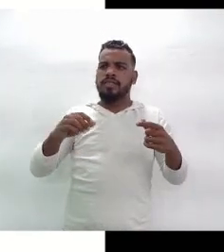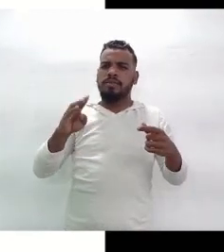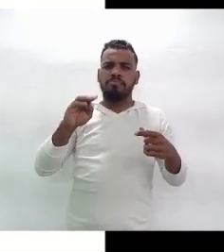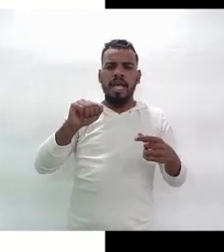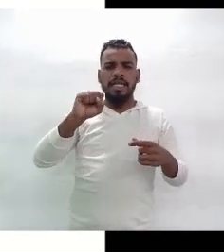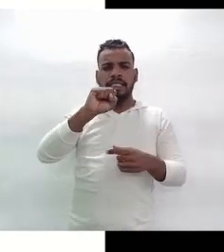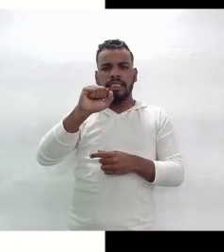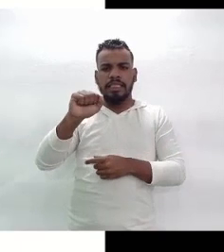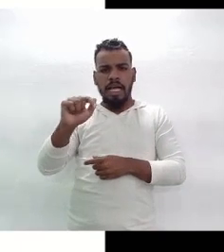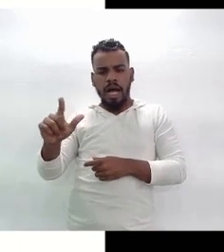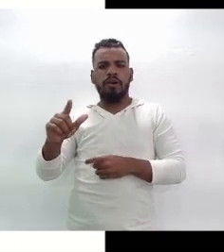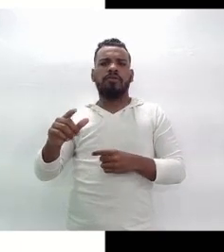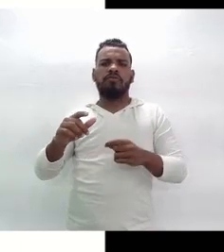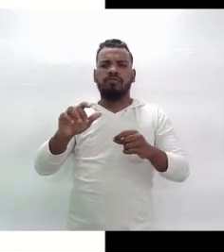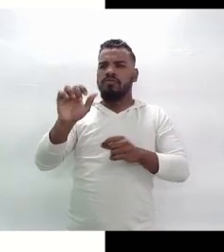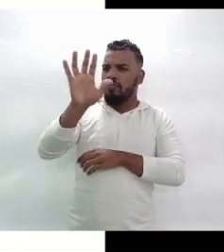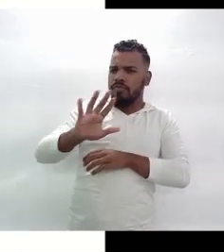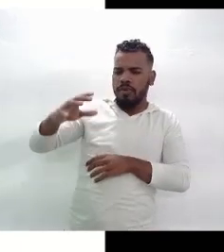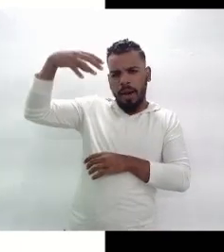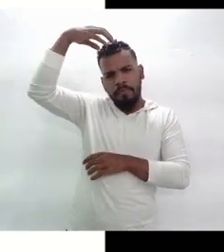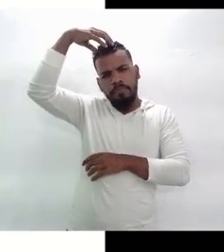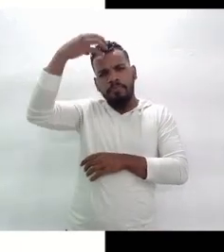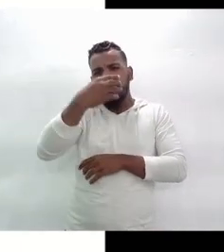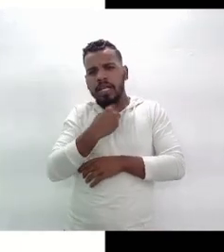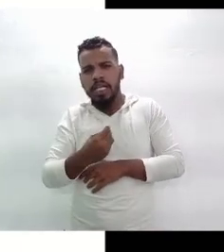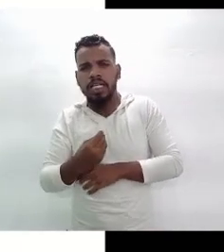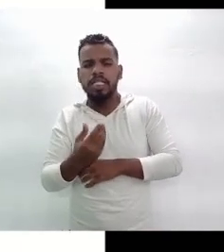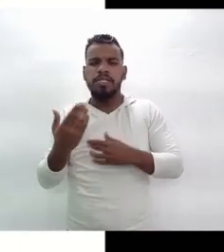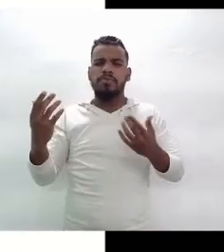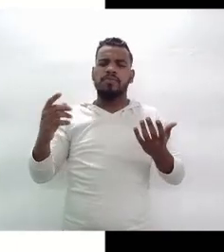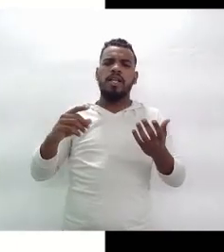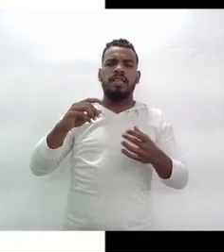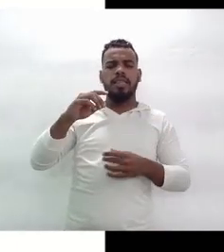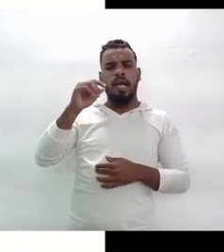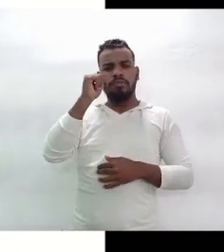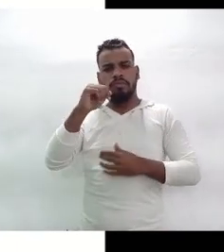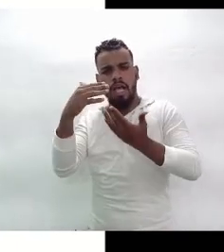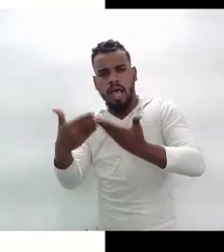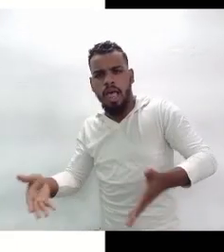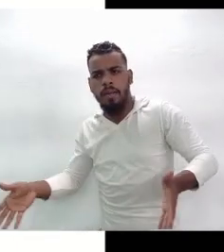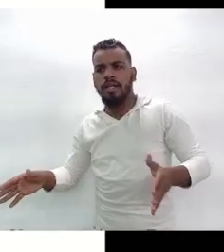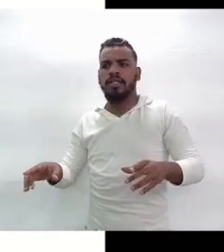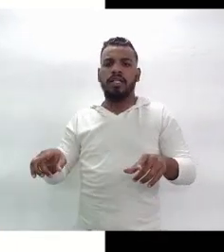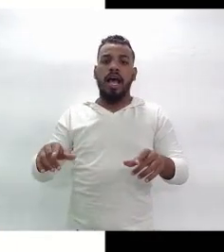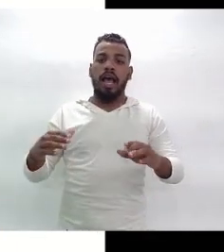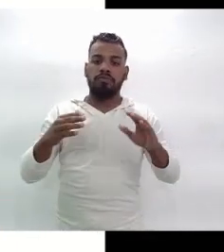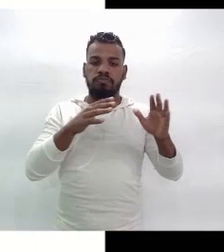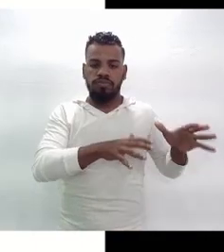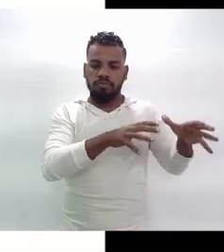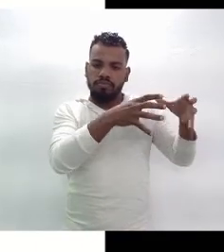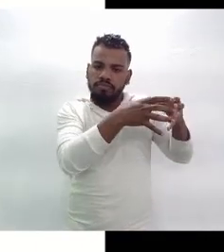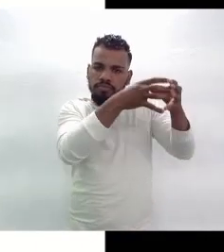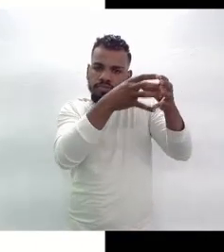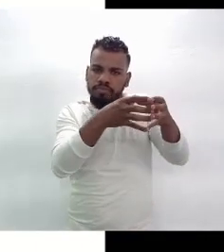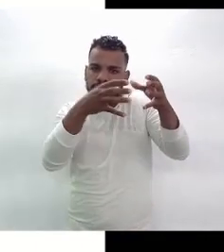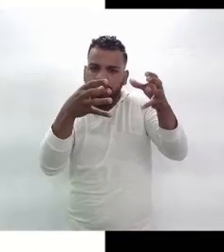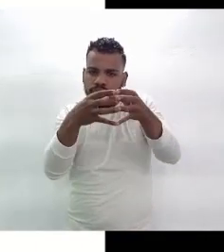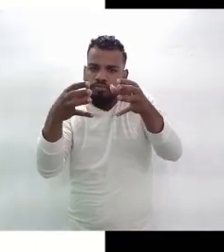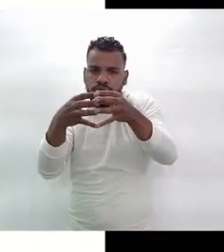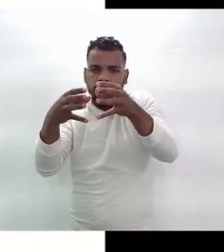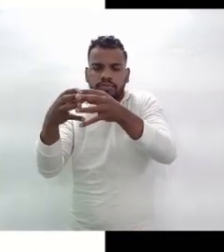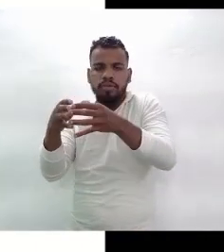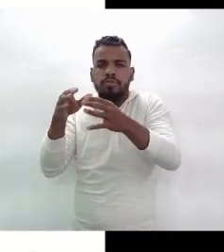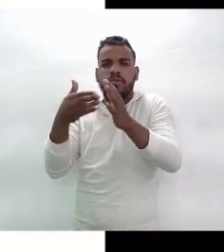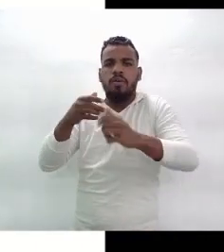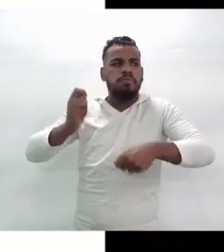e as figuras da corte, né, príncipes, embaixadores, damas, até a ala dos batuqueiros. E o interessante